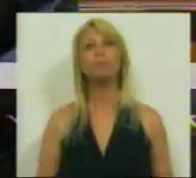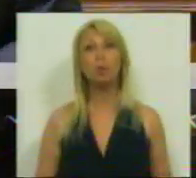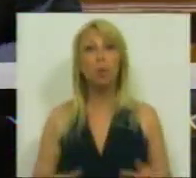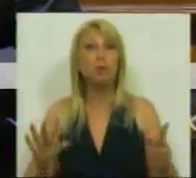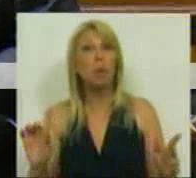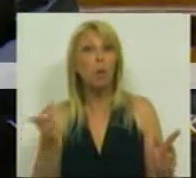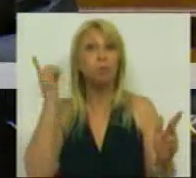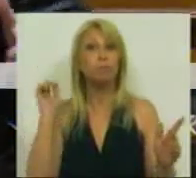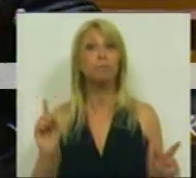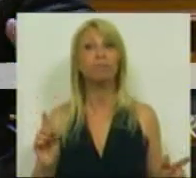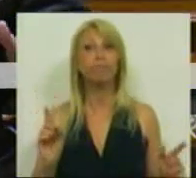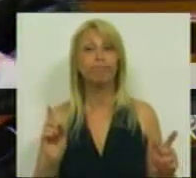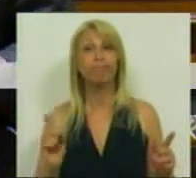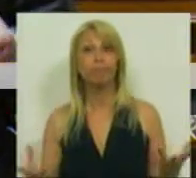pretensa